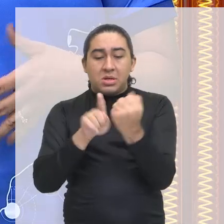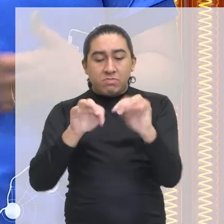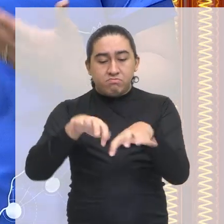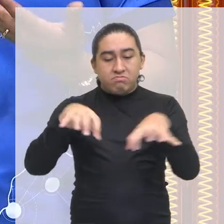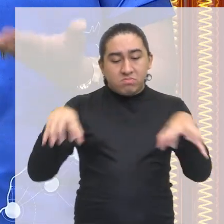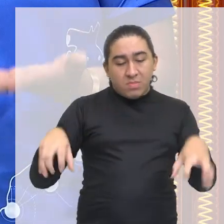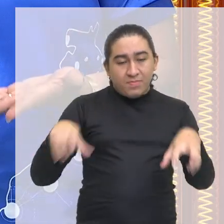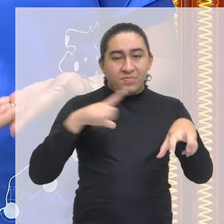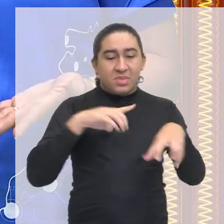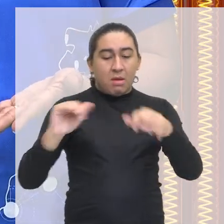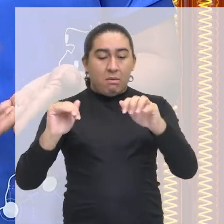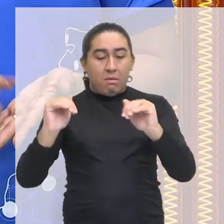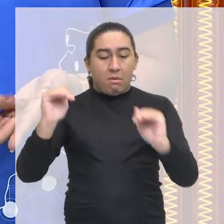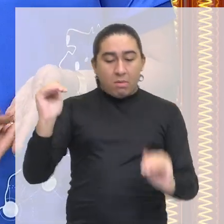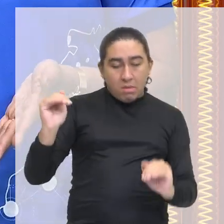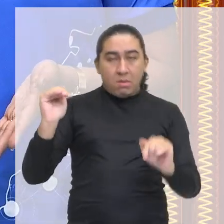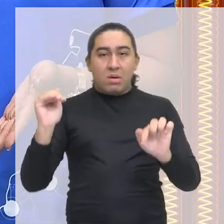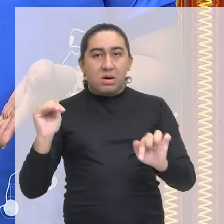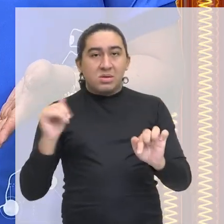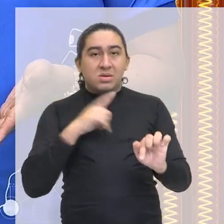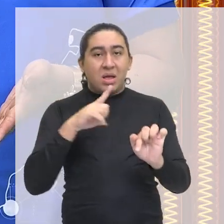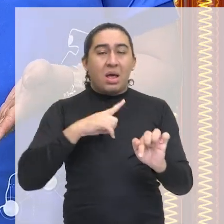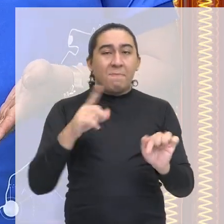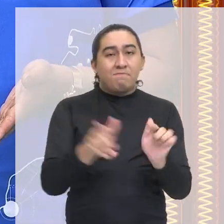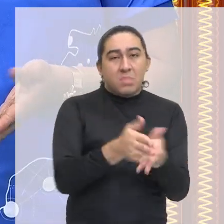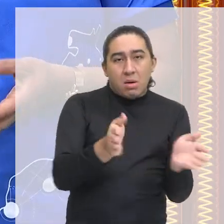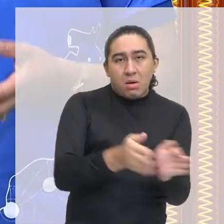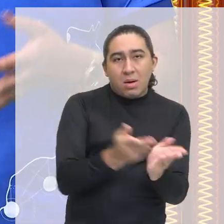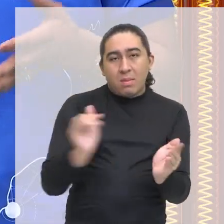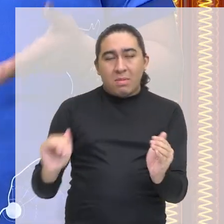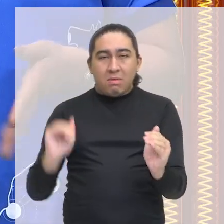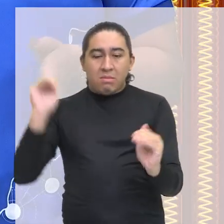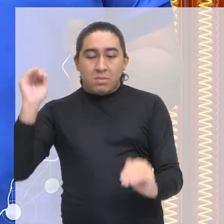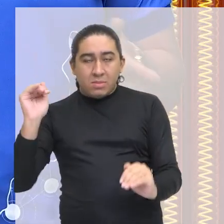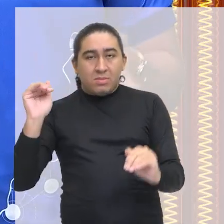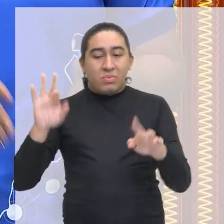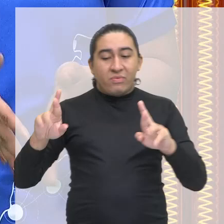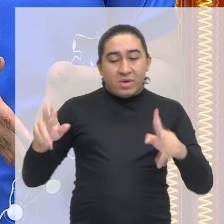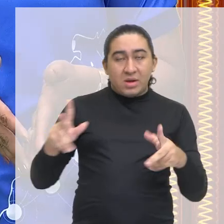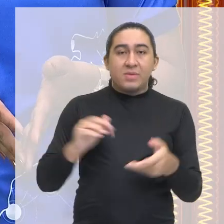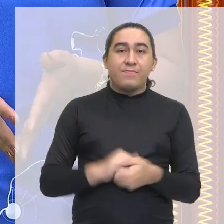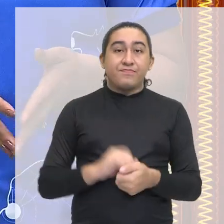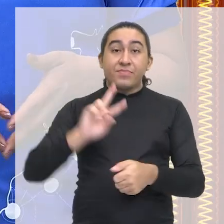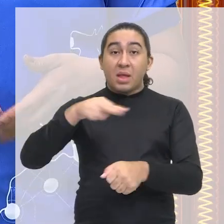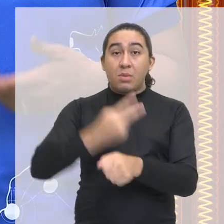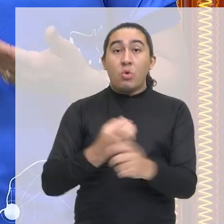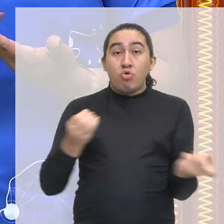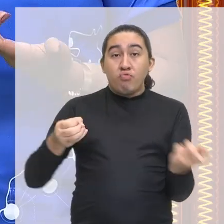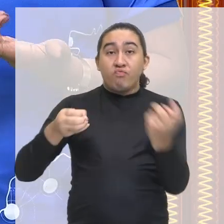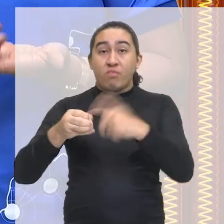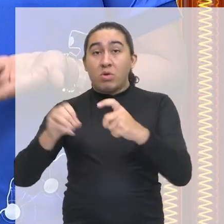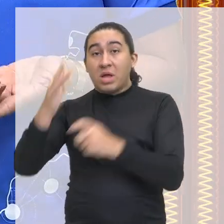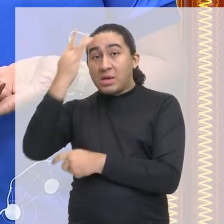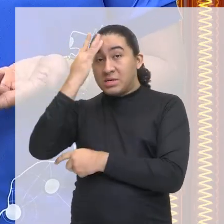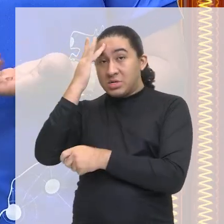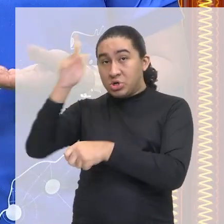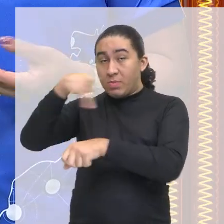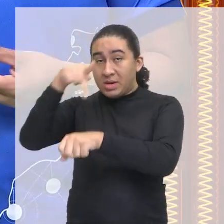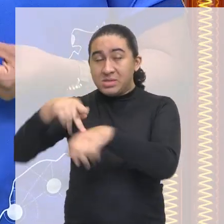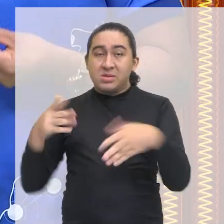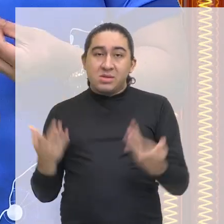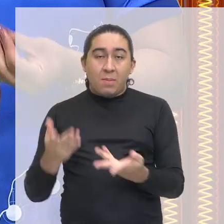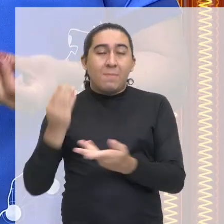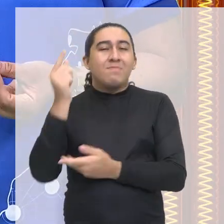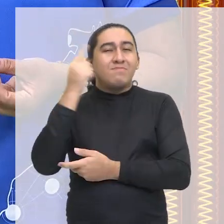em que as minorias ali eram colocadas à margem da sociedade. E quando ele volta para a Índia, ele vai fazer essa aplicação